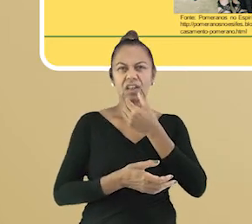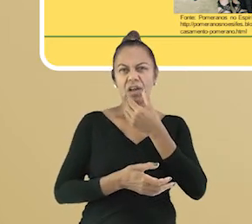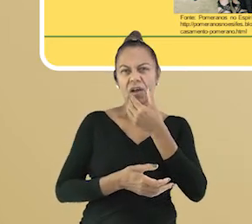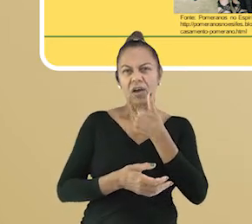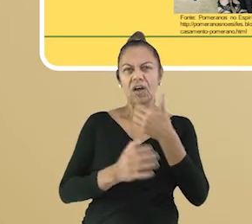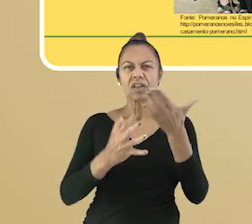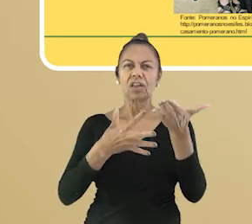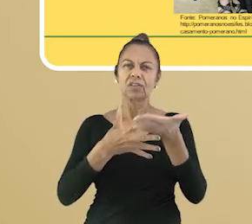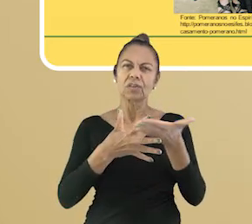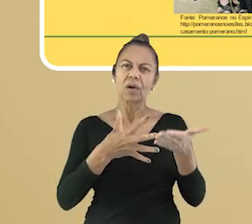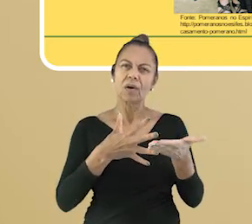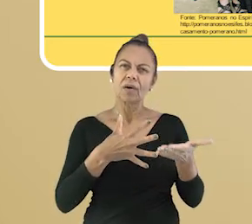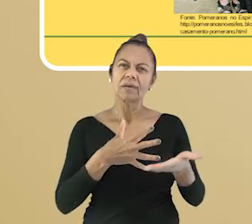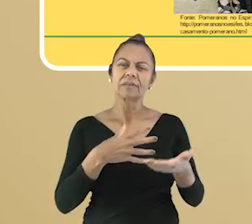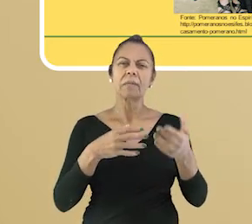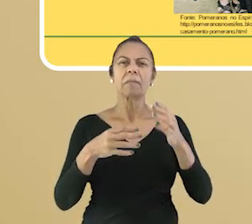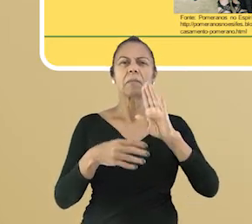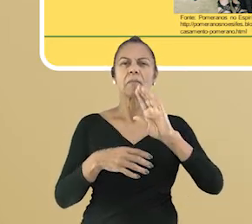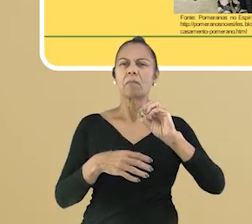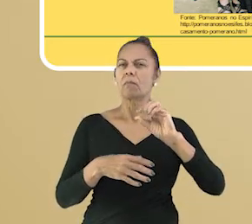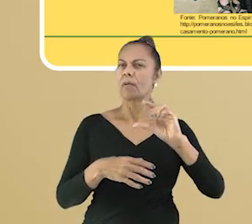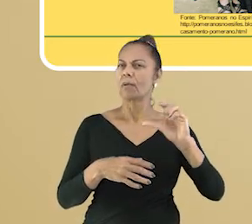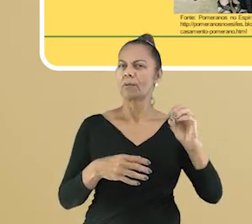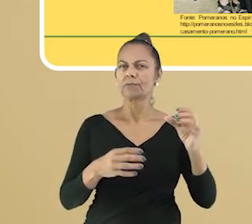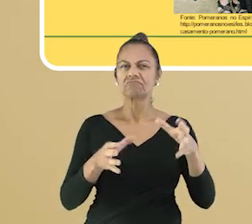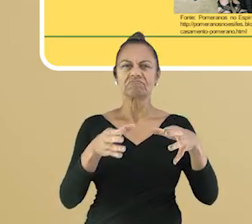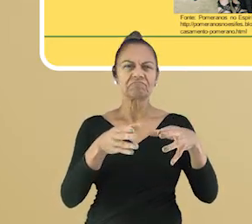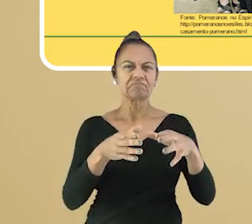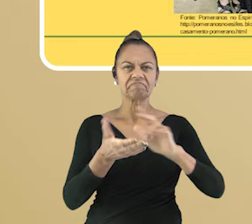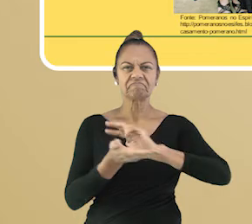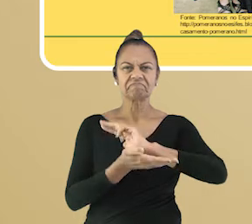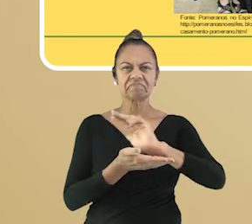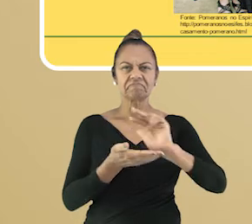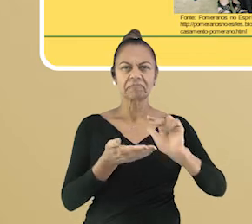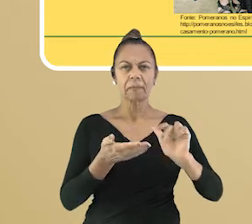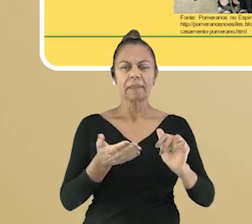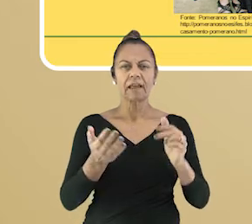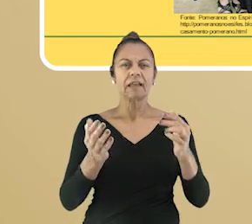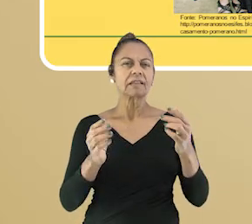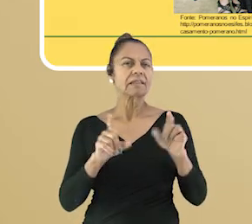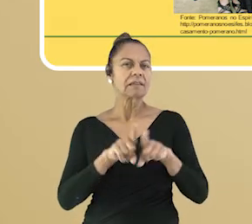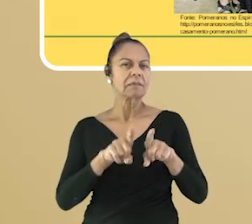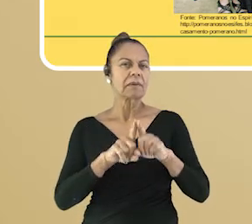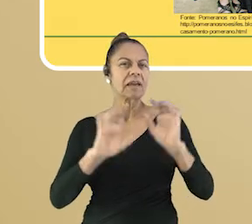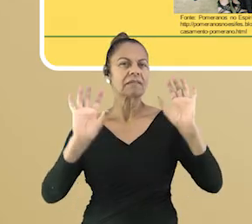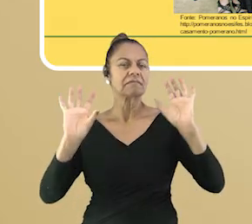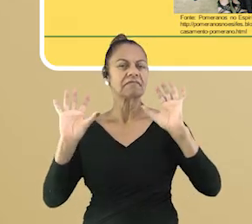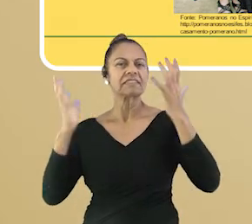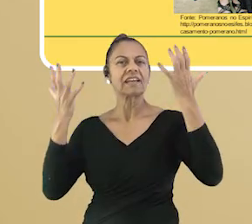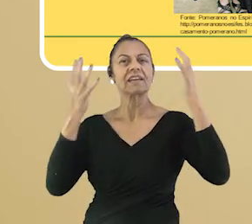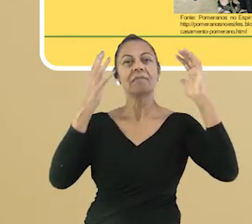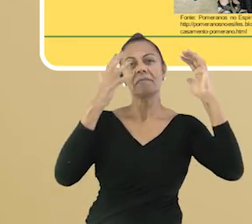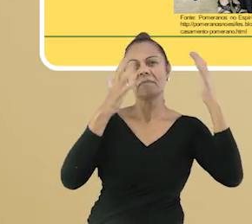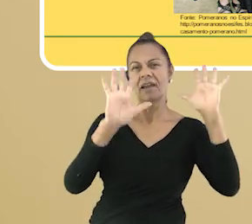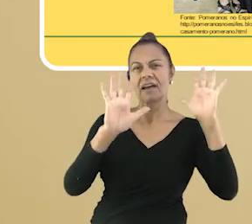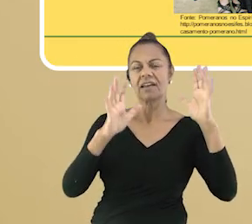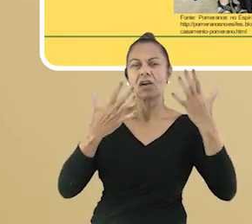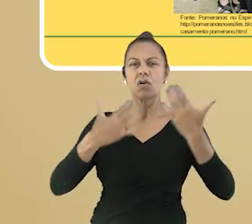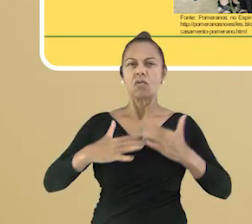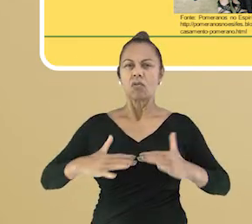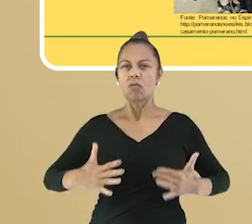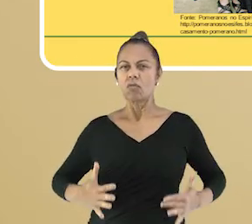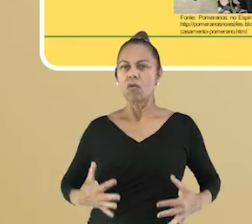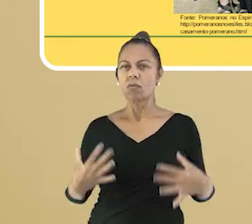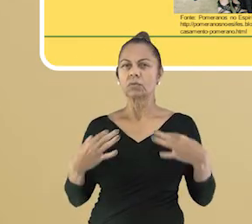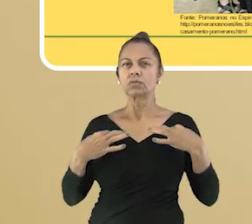ver a noiva entrando na igreja de um vestido branco e, após a celebração religiosa, uma festa com